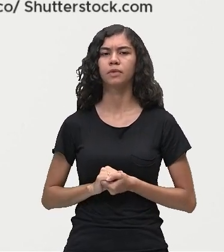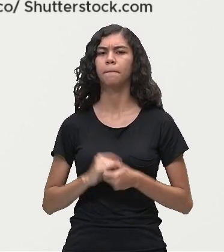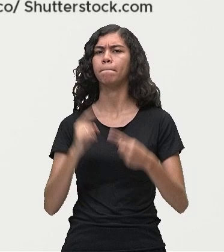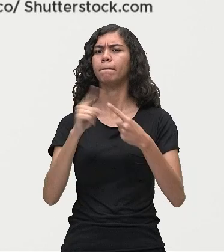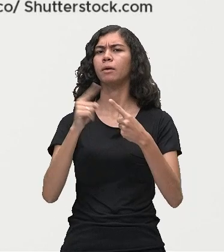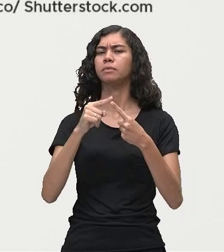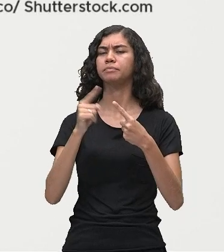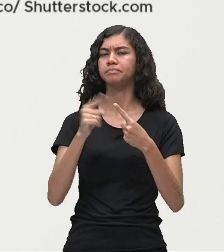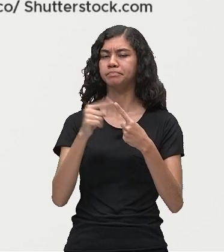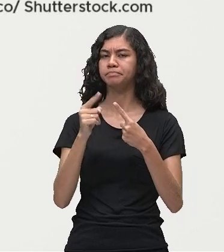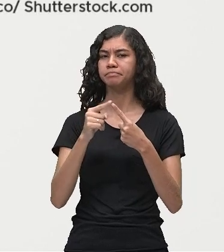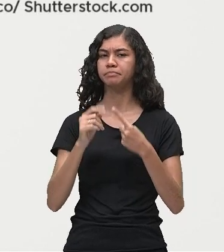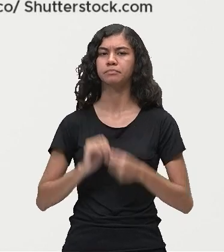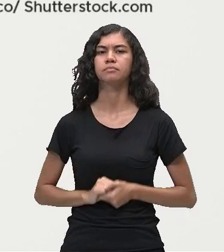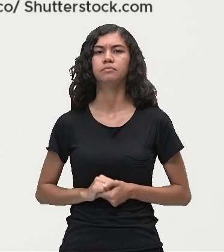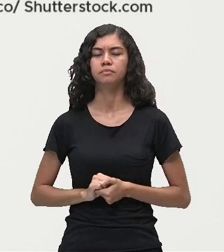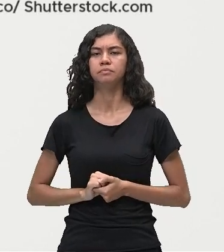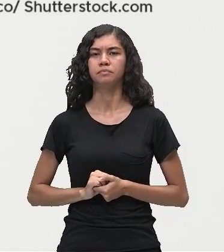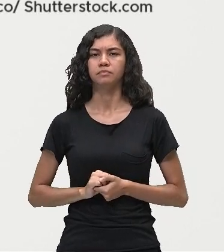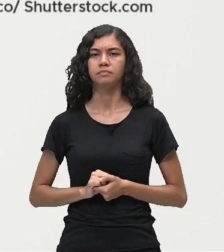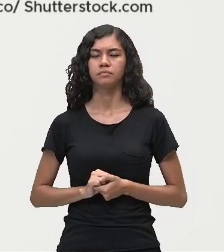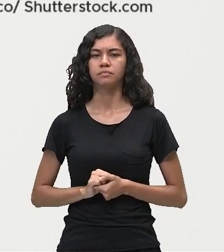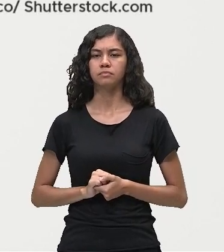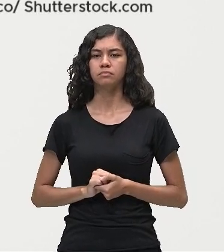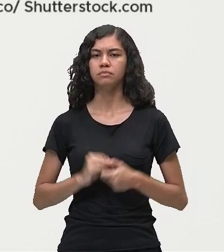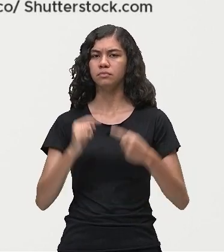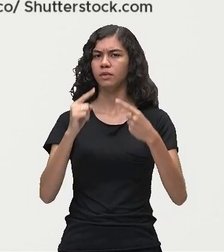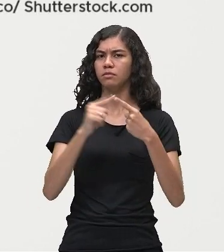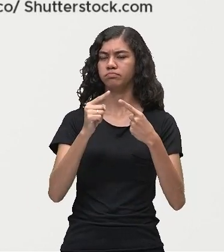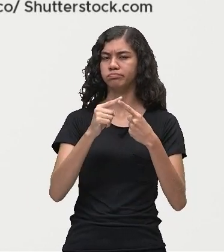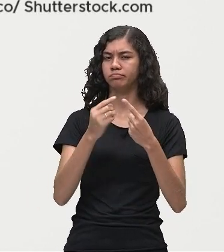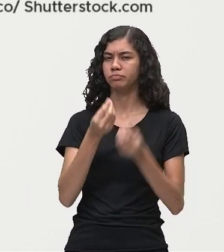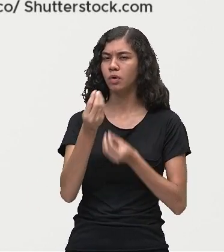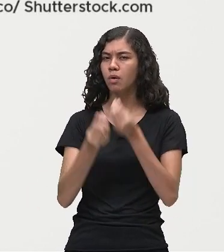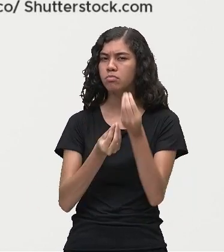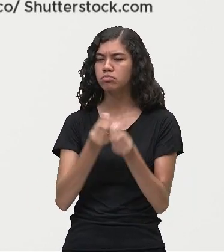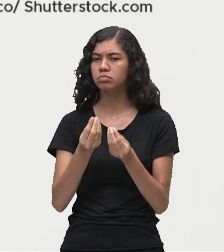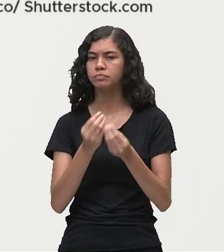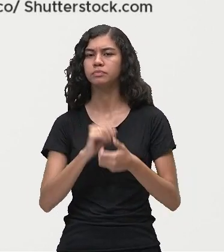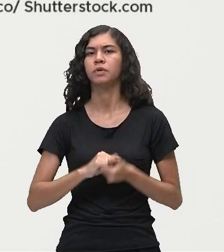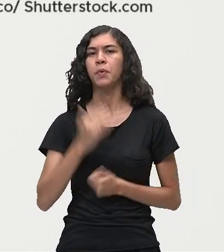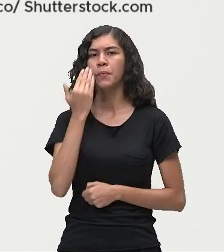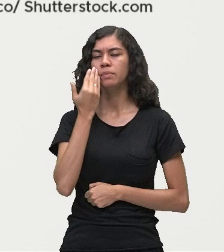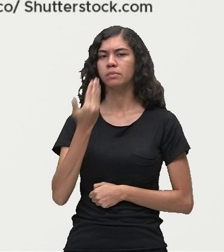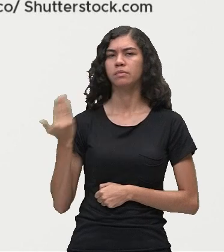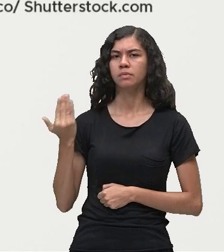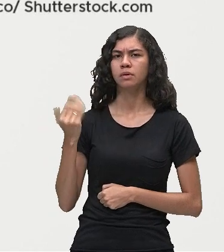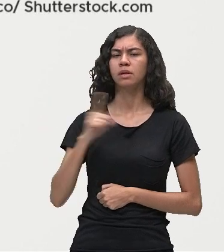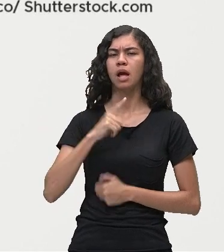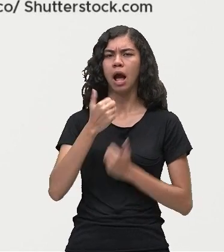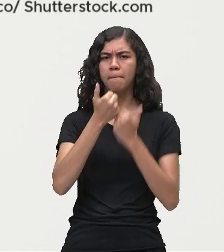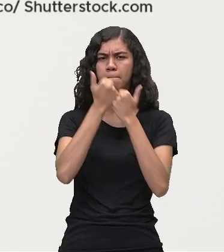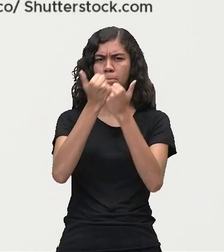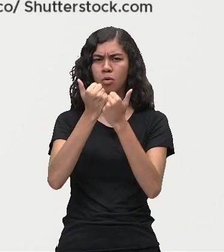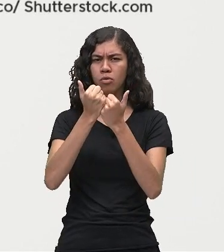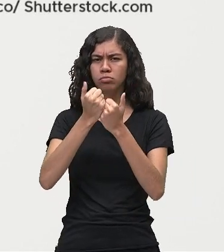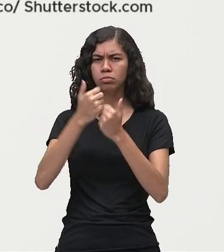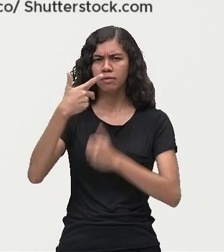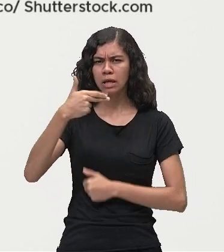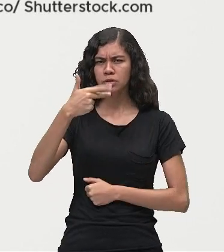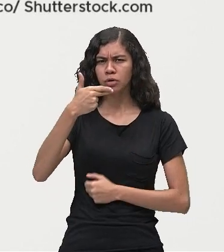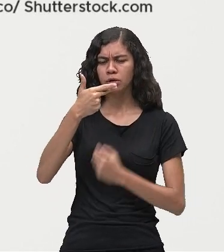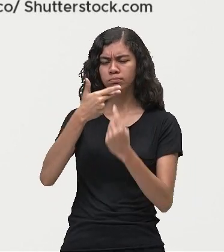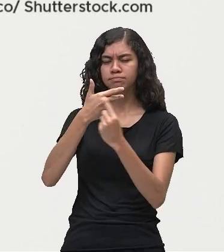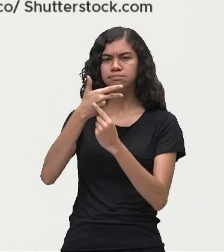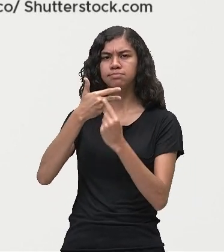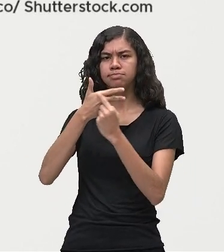interfixas. Interfixa, a alavanca interfixa é porque o ponto de apoio está bem no meio. O